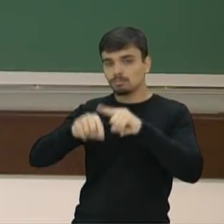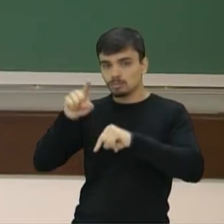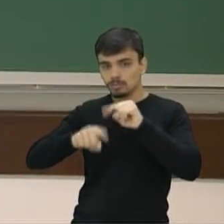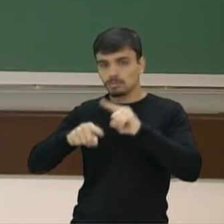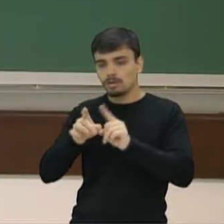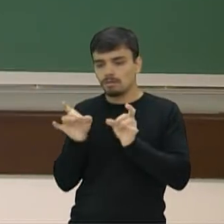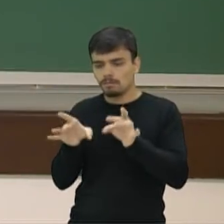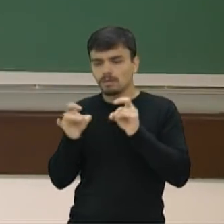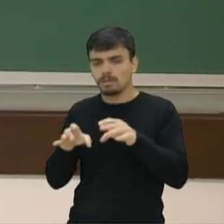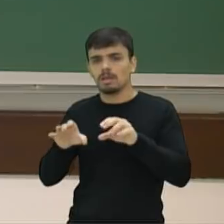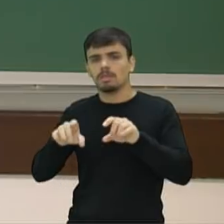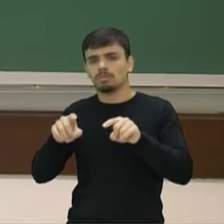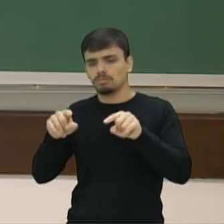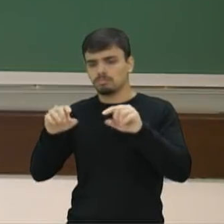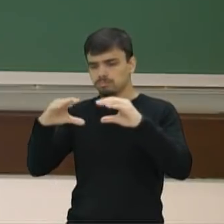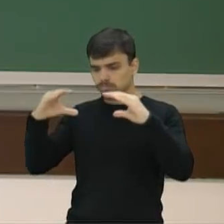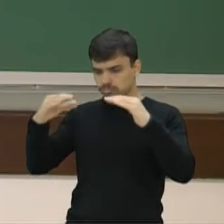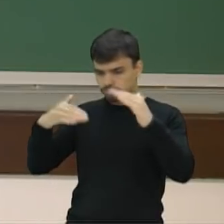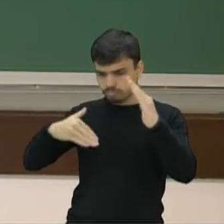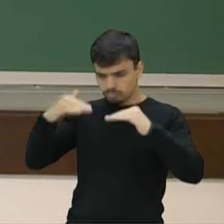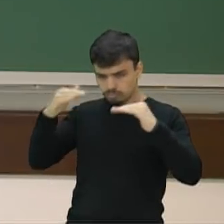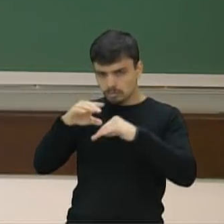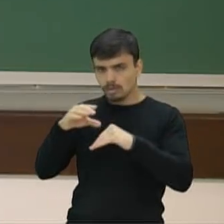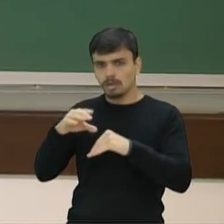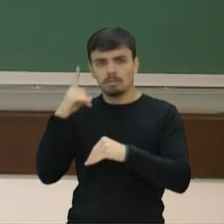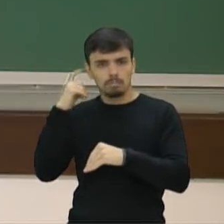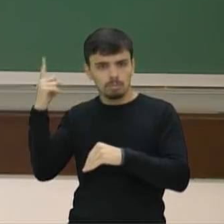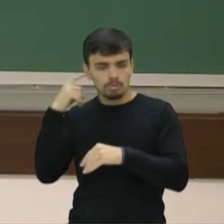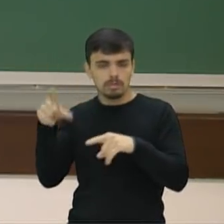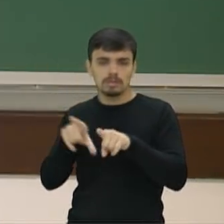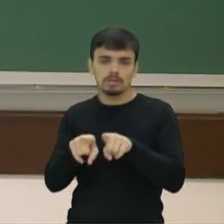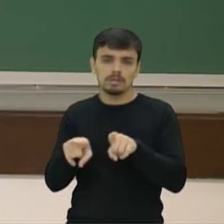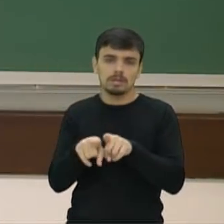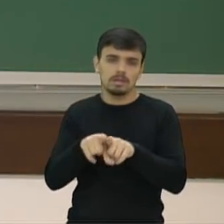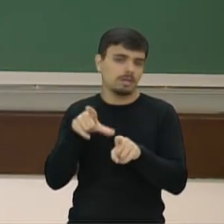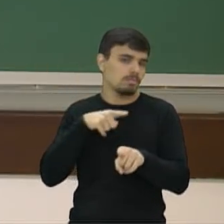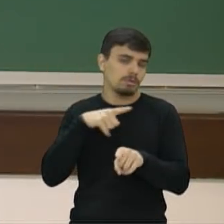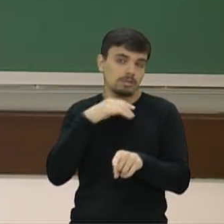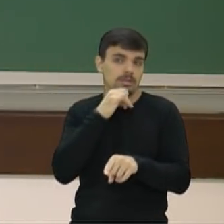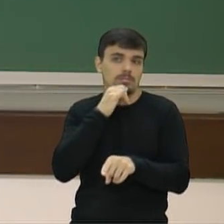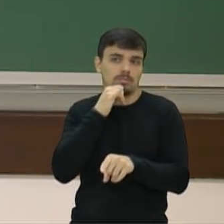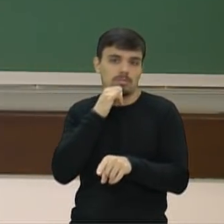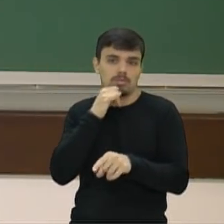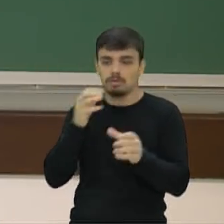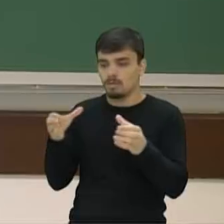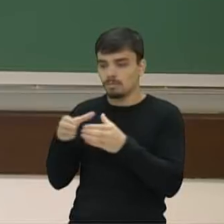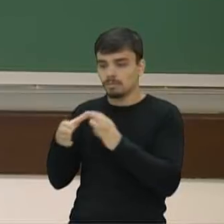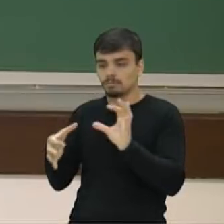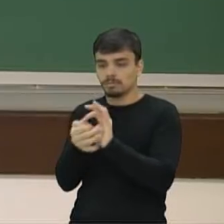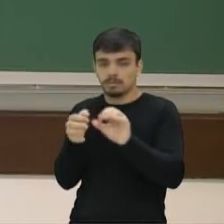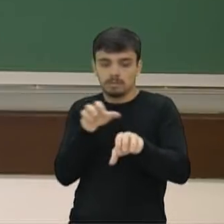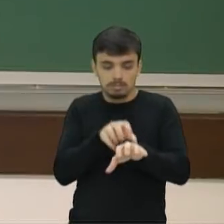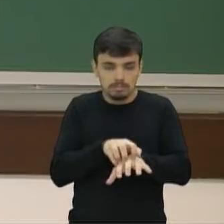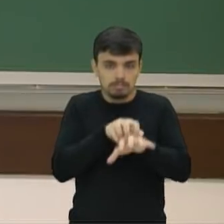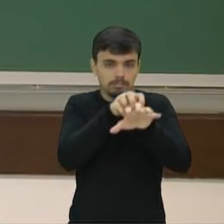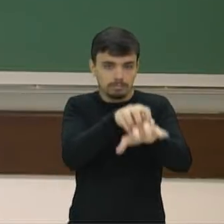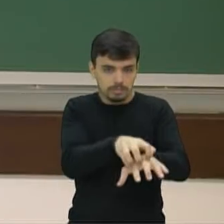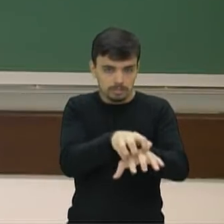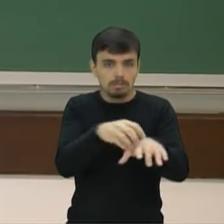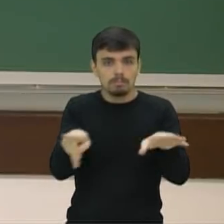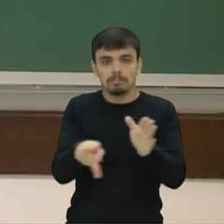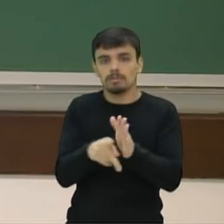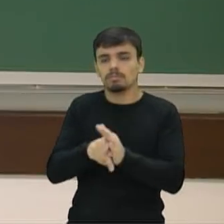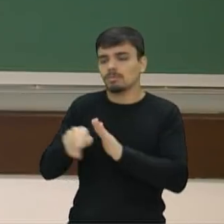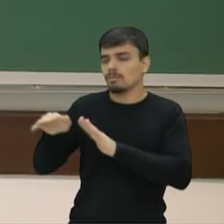estar vendendo no rádio um determinado pacote de turismo, por exemplo, de uma área de praia, com certeza o